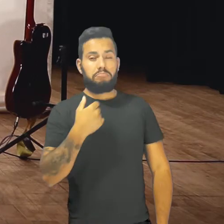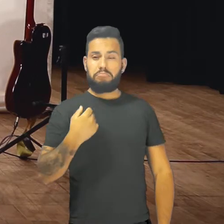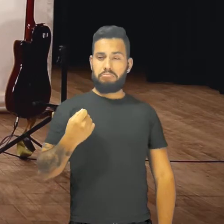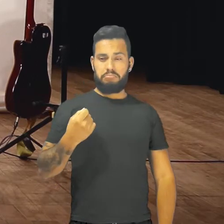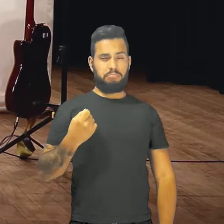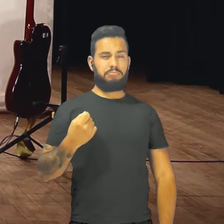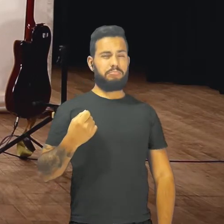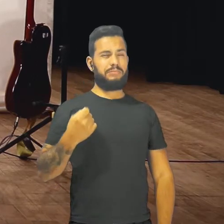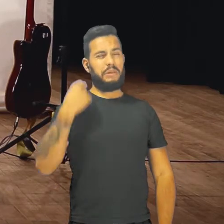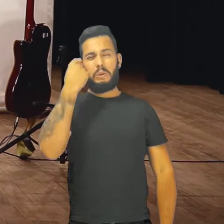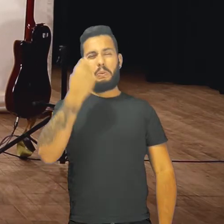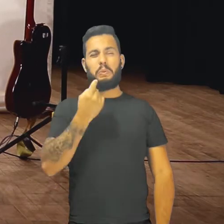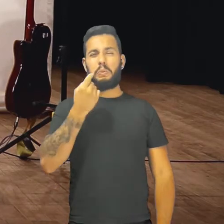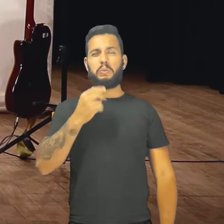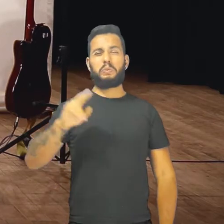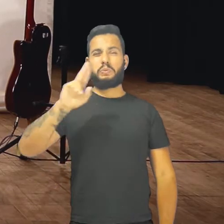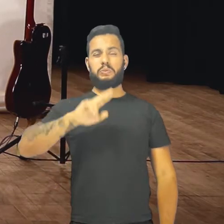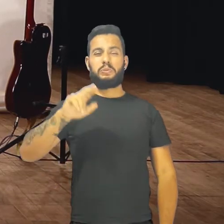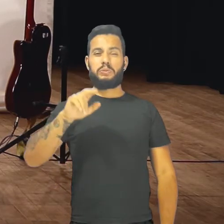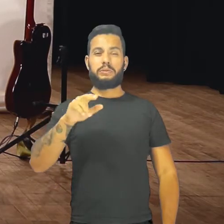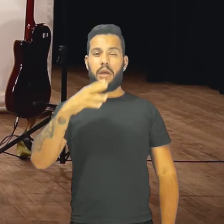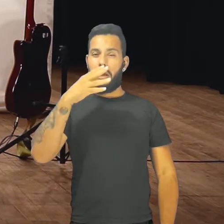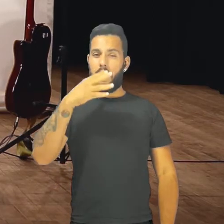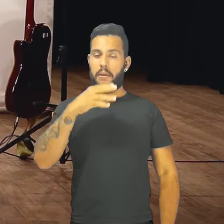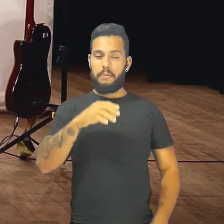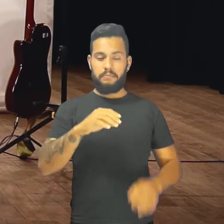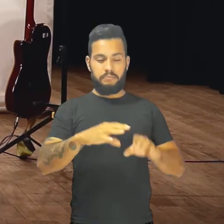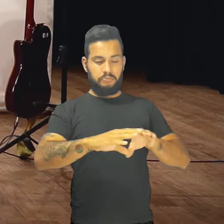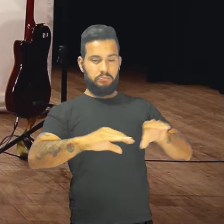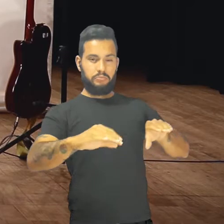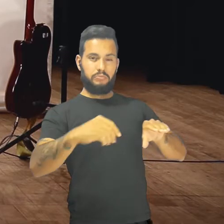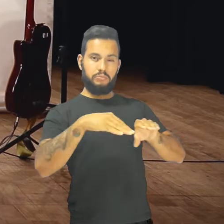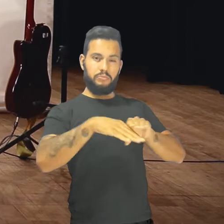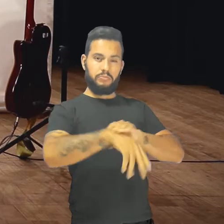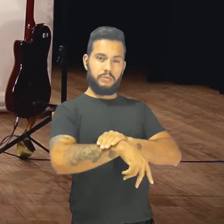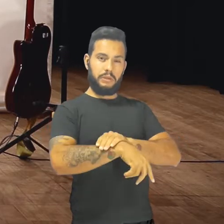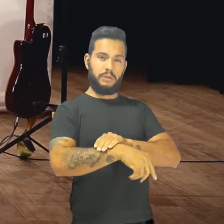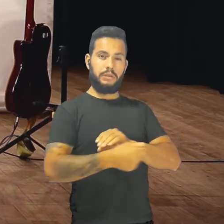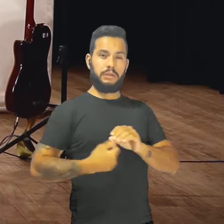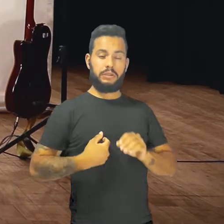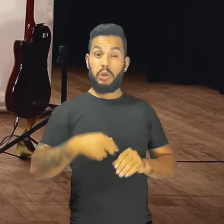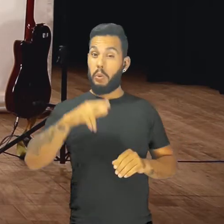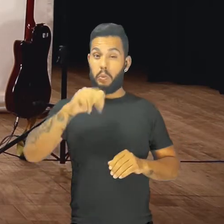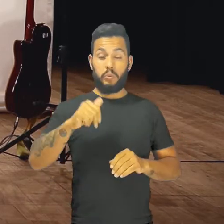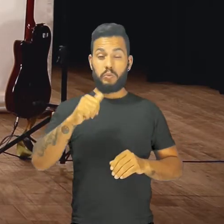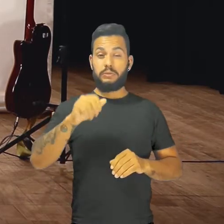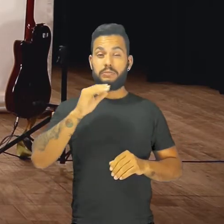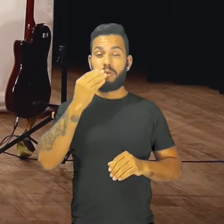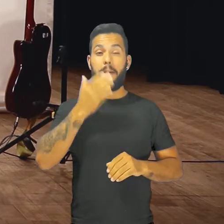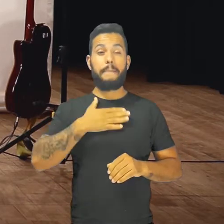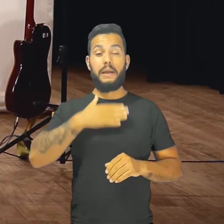Quem seria louco para usar a sua boca de lobo? Eu não sei. Eu jamais botaria minha boca nesta boca de